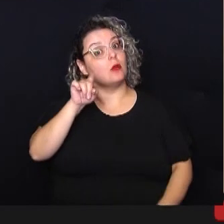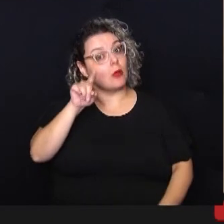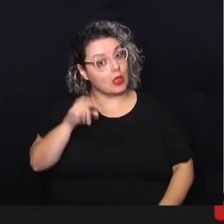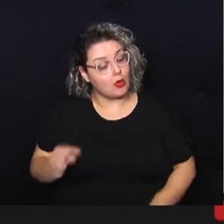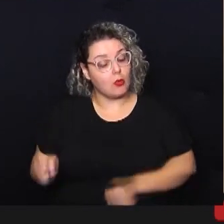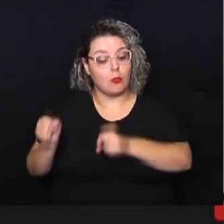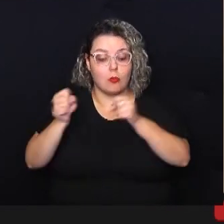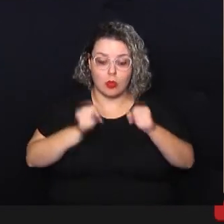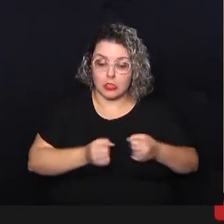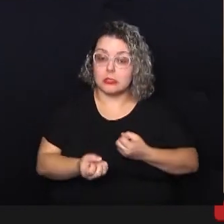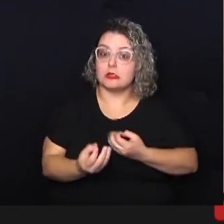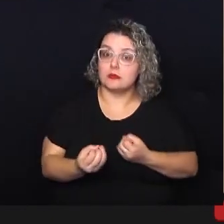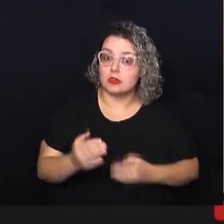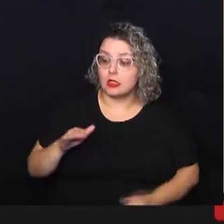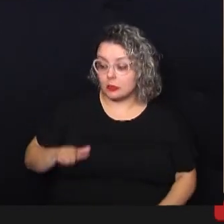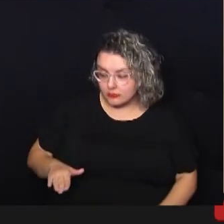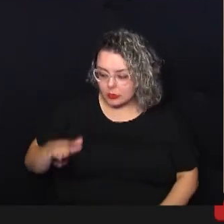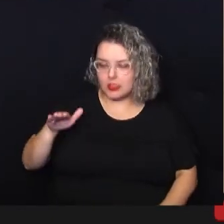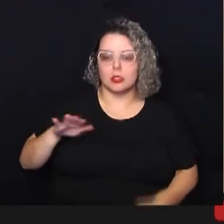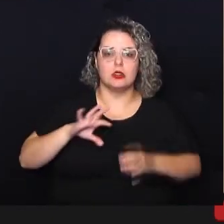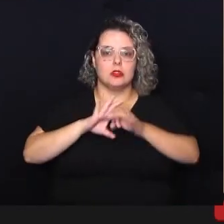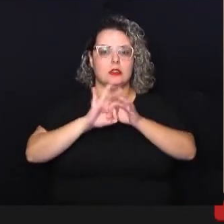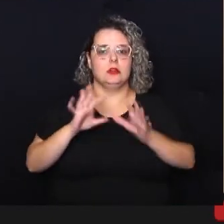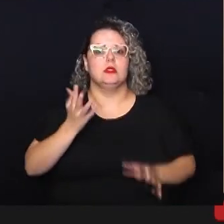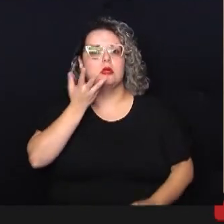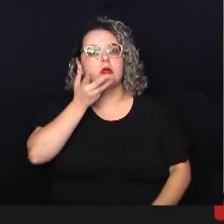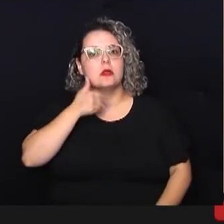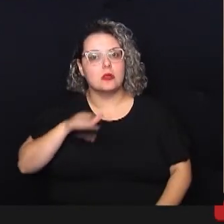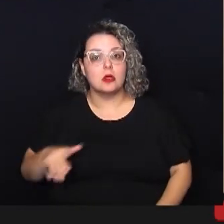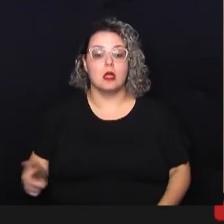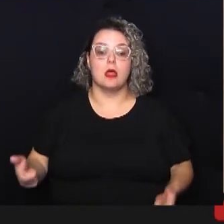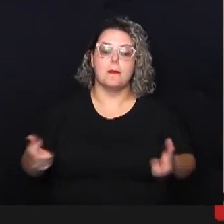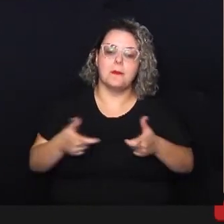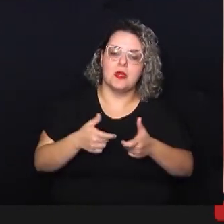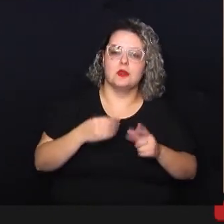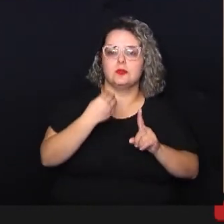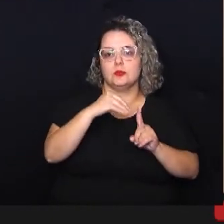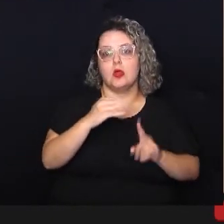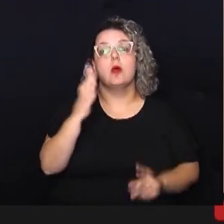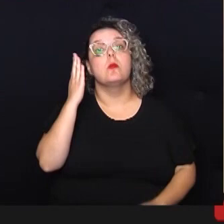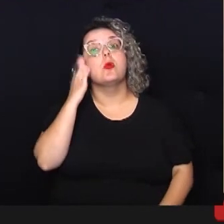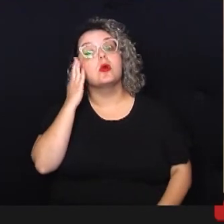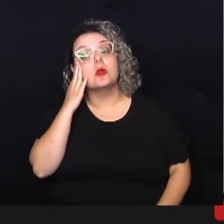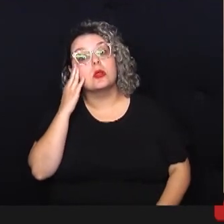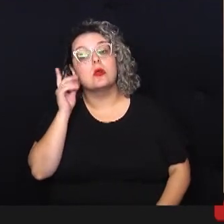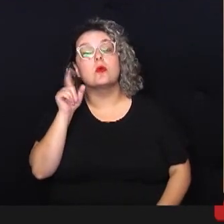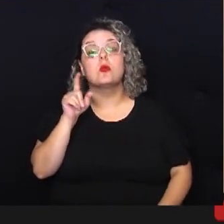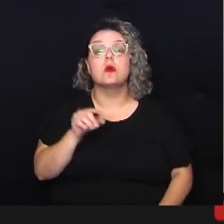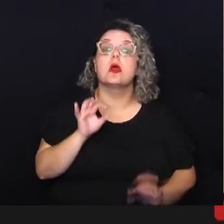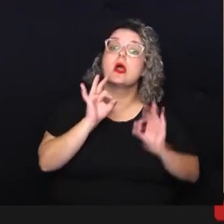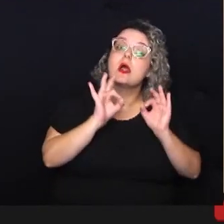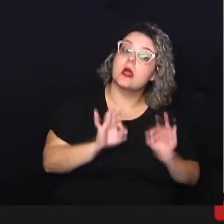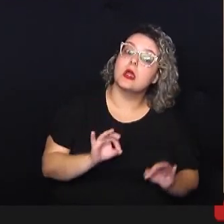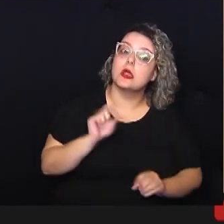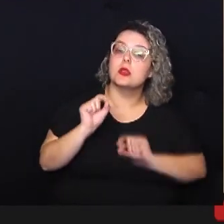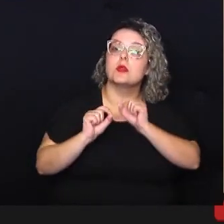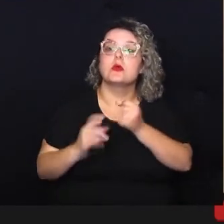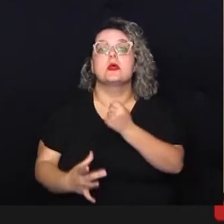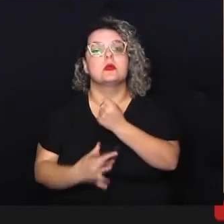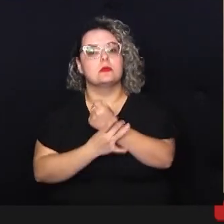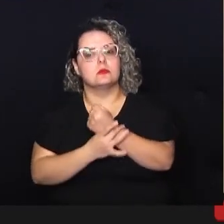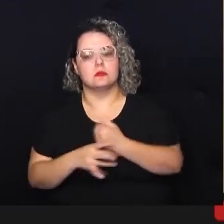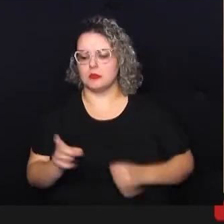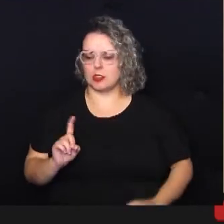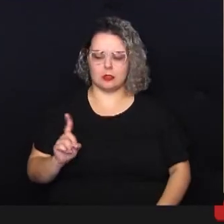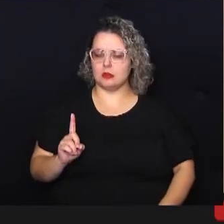desde pequeno. É deixar a criança menos vulnerável, porque ela entende o que é apropriado, o que é seguro e o que, opa,